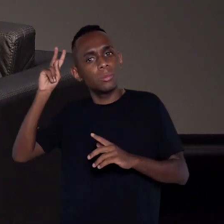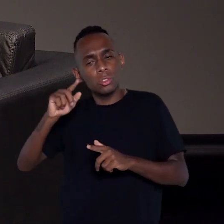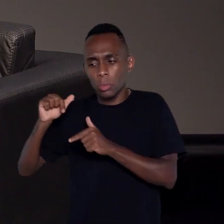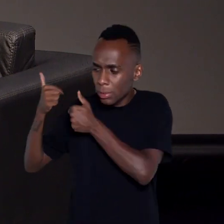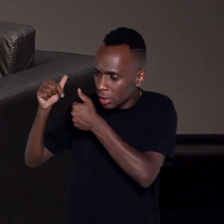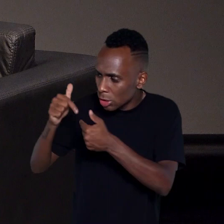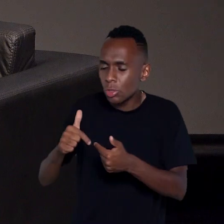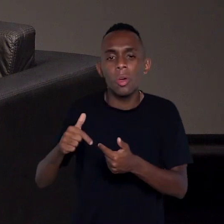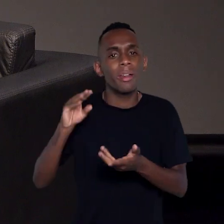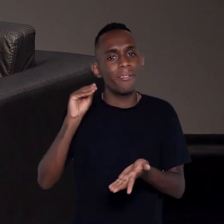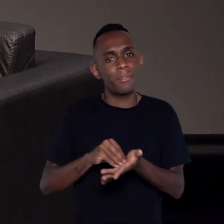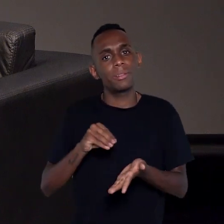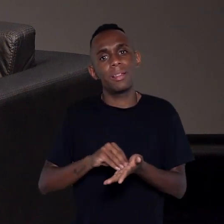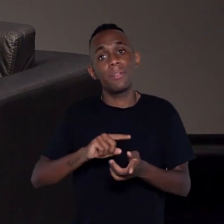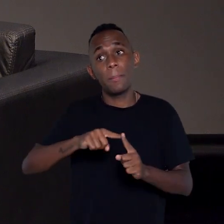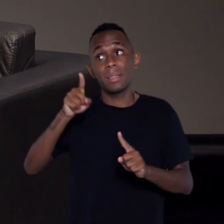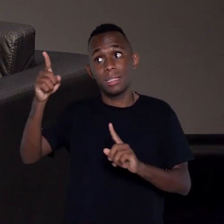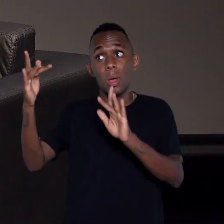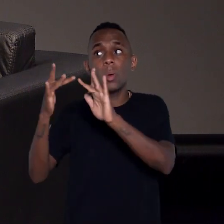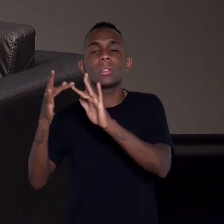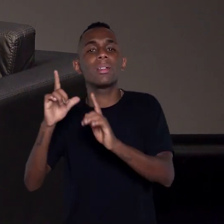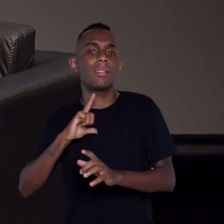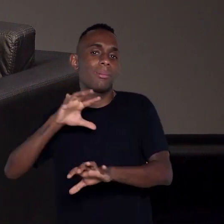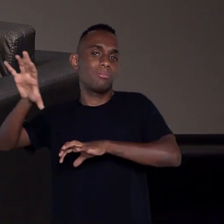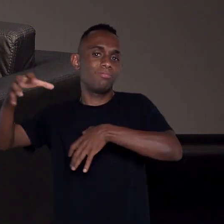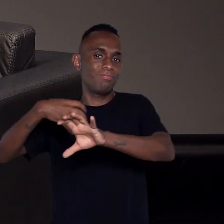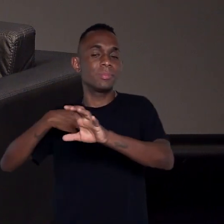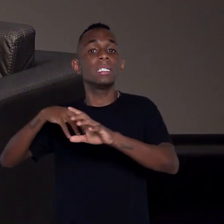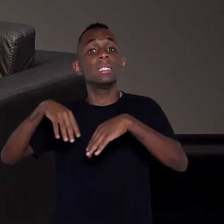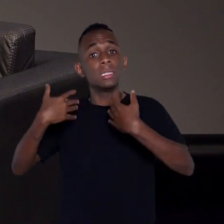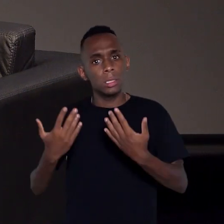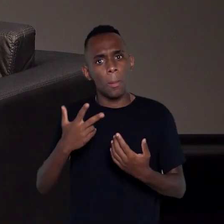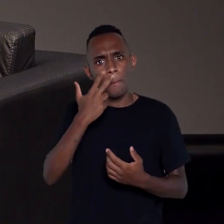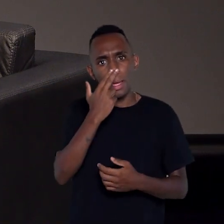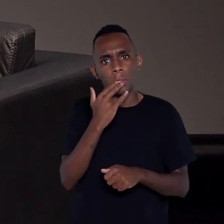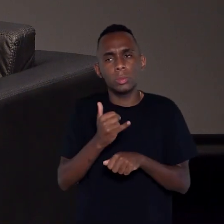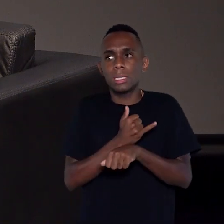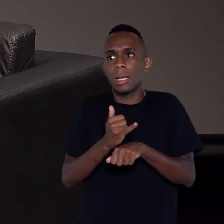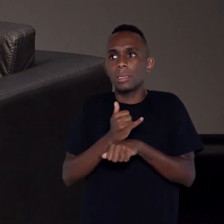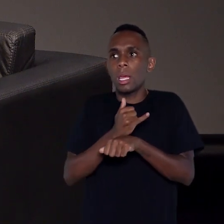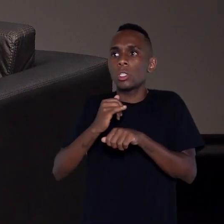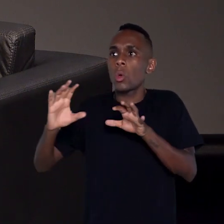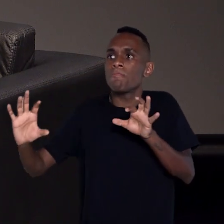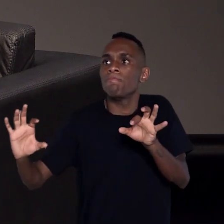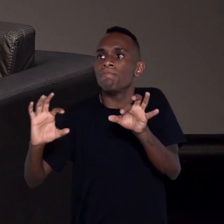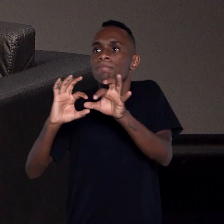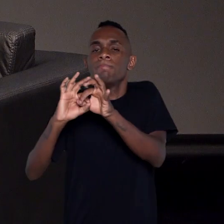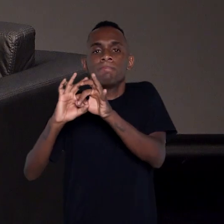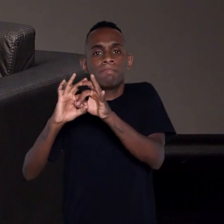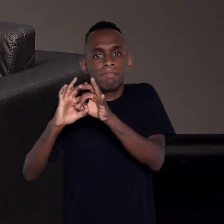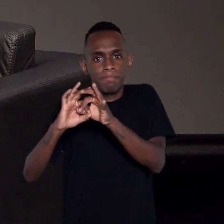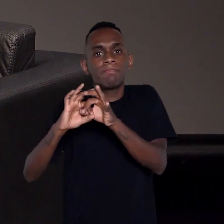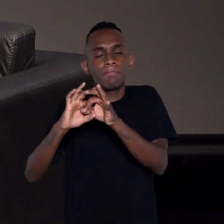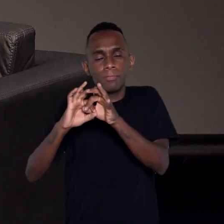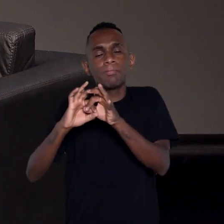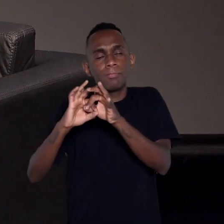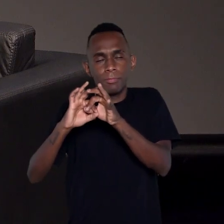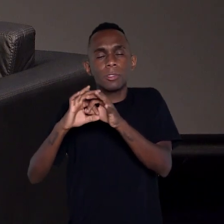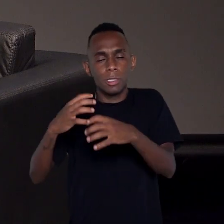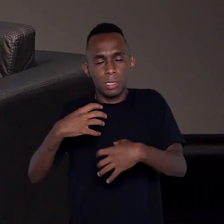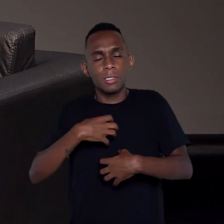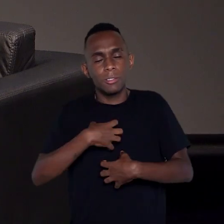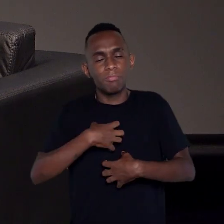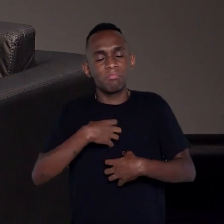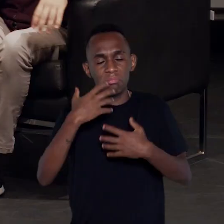ancestral. E foi uma maneira também de me reconectar com tudo isso, né? Então, eu me sinto